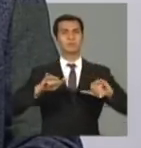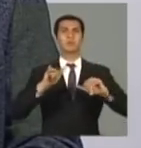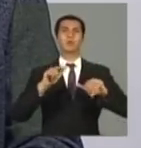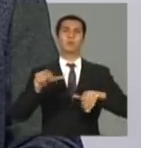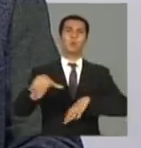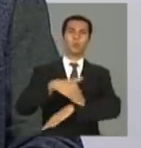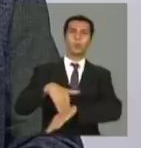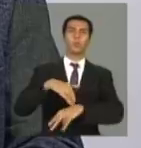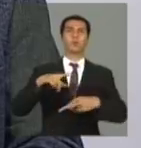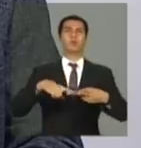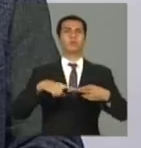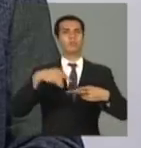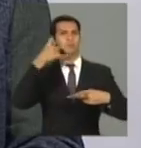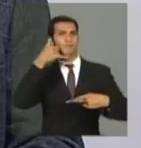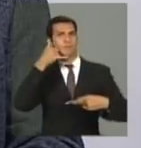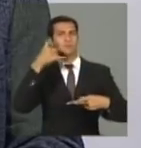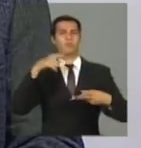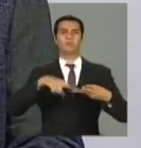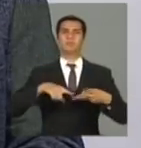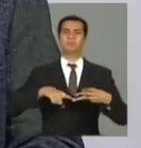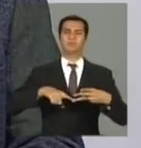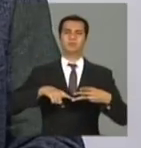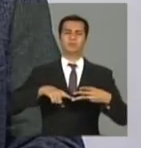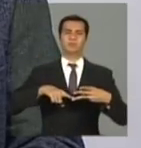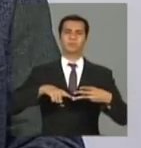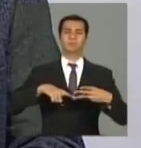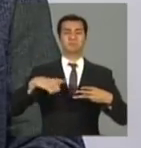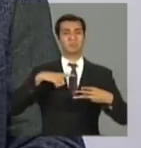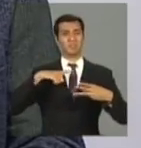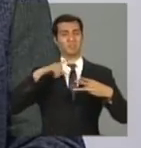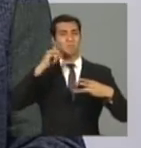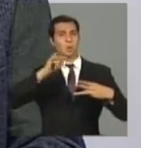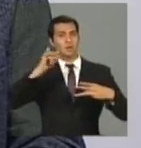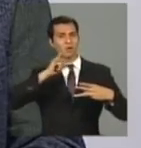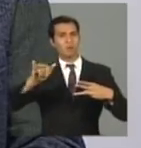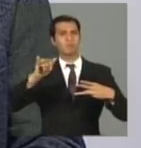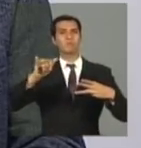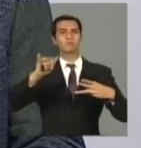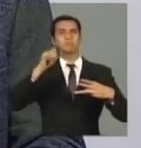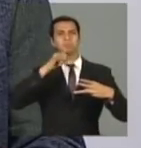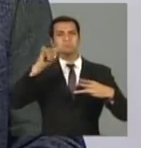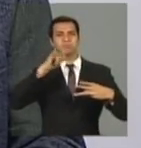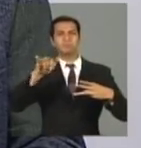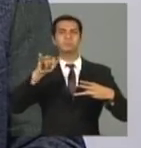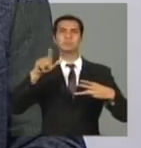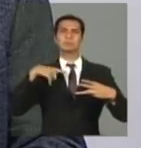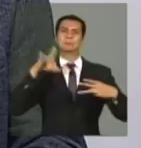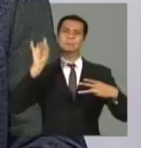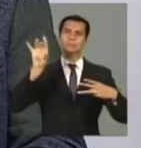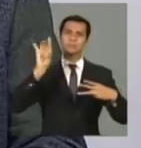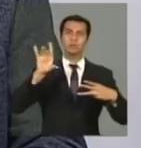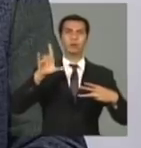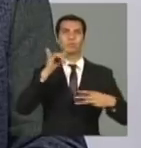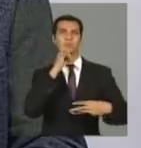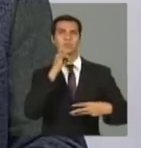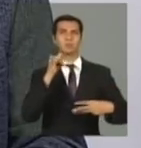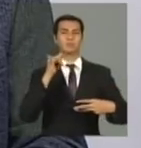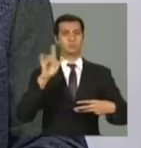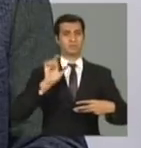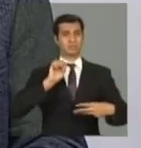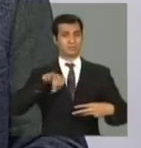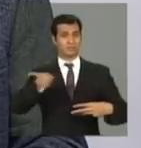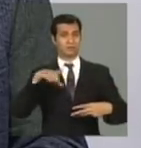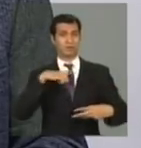endereço, telefone, tem informação sobre situações específicas da família, se pertence a